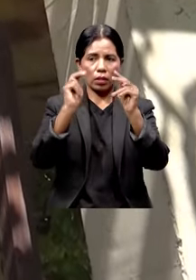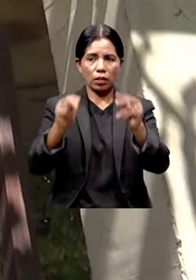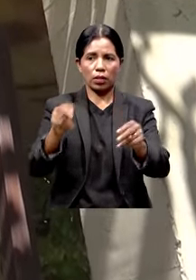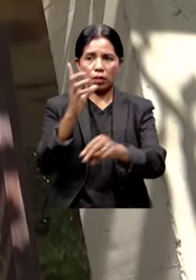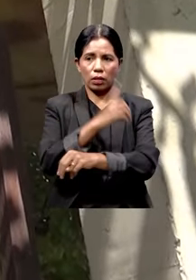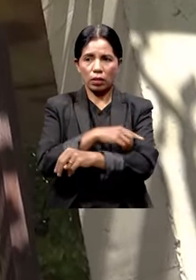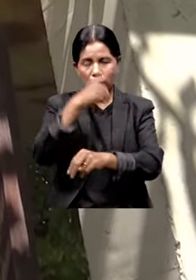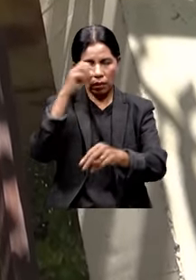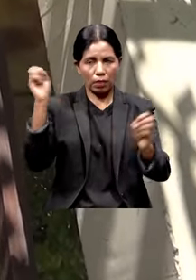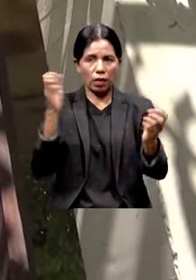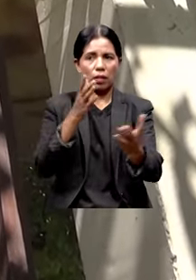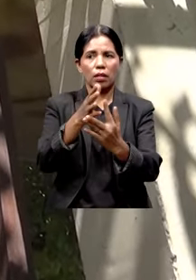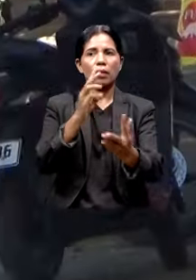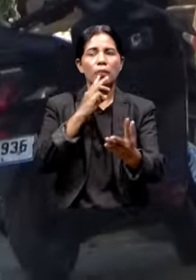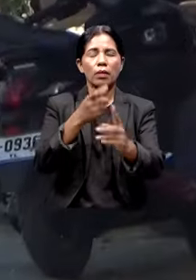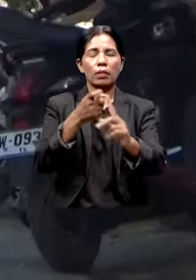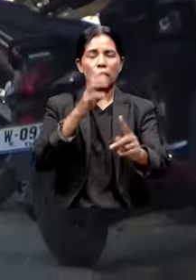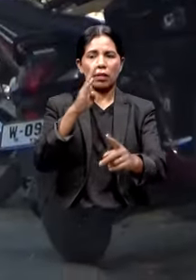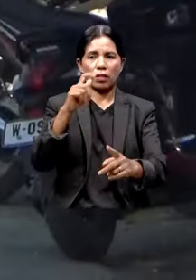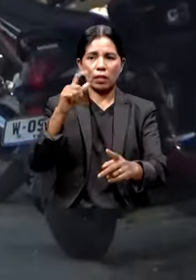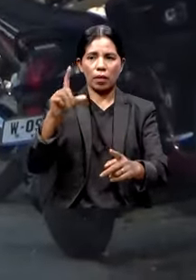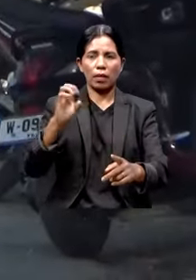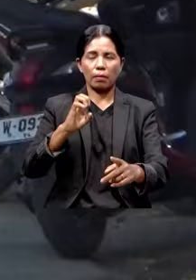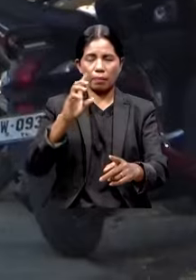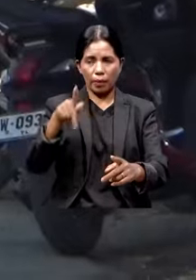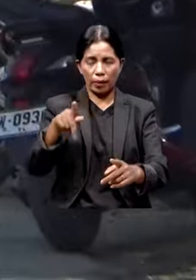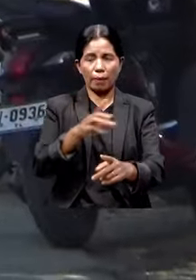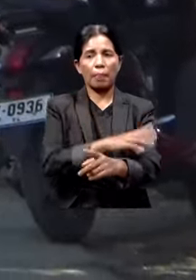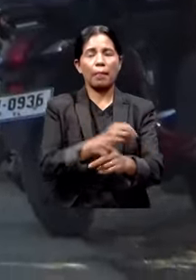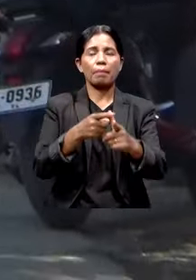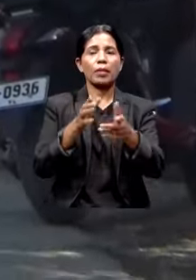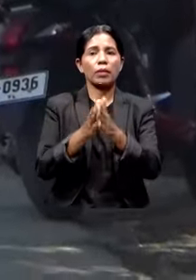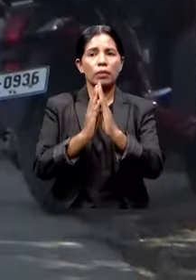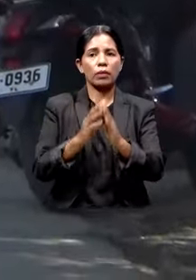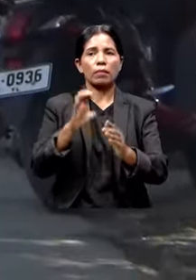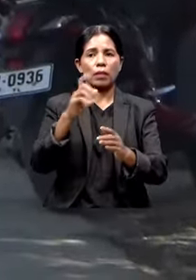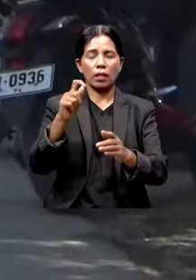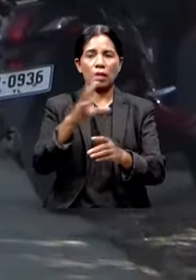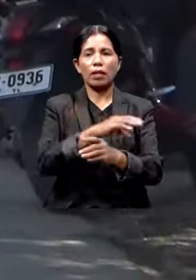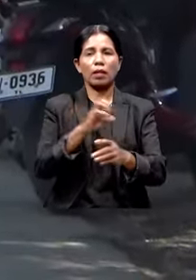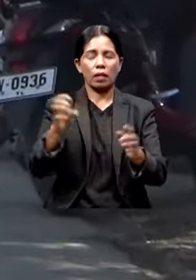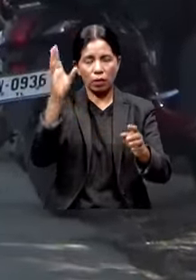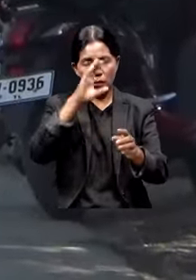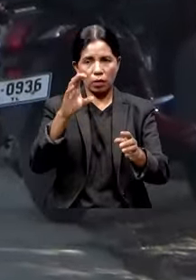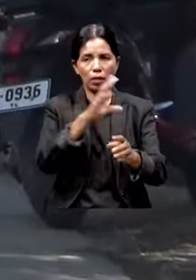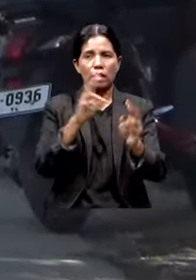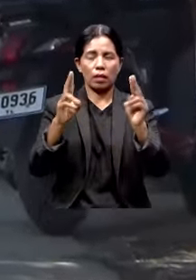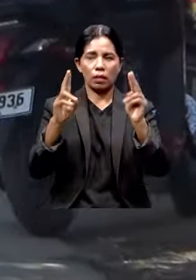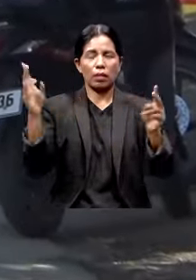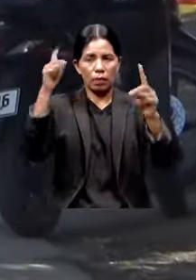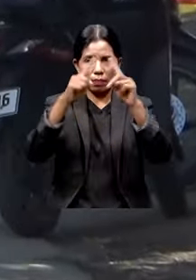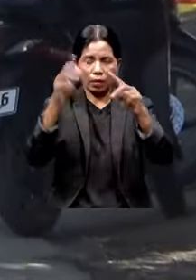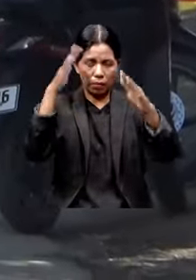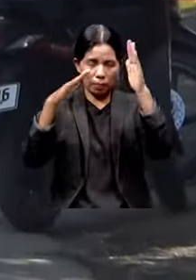loron-loron, tambla se sube mo su si BTL pe. Tamane komunidade i aldea refere husu parte BTLP atau buka solusan urgente ba problema